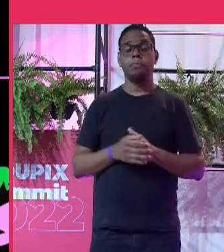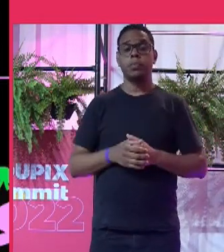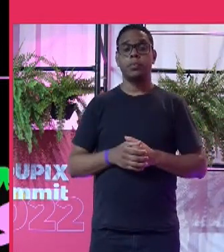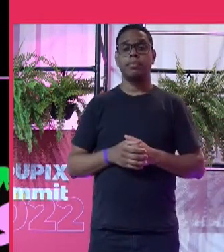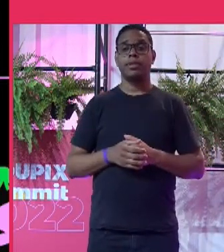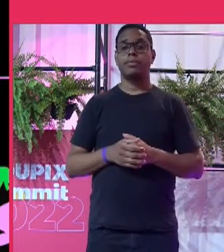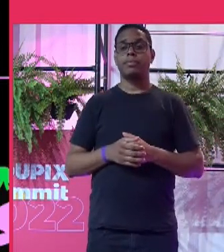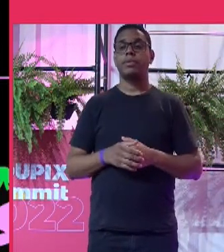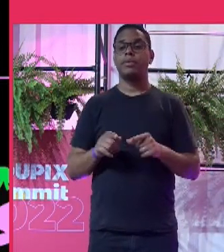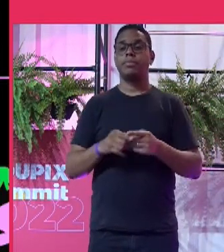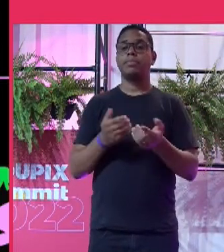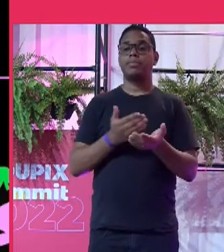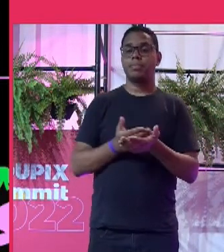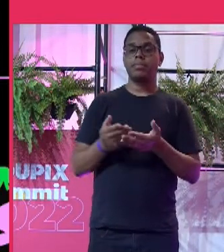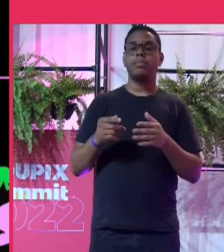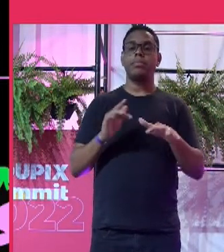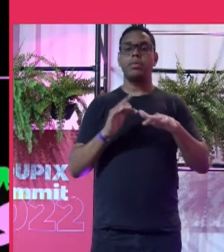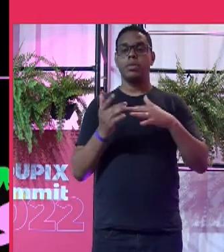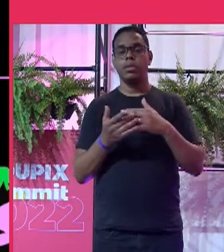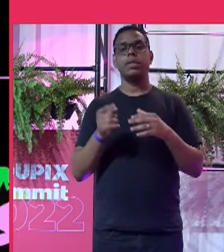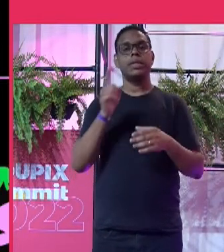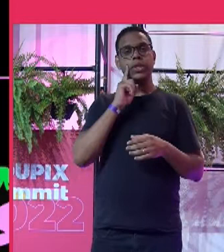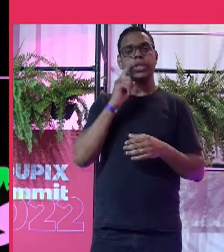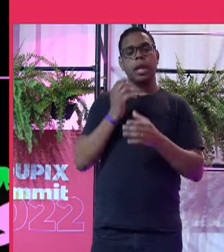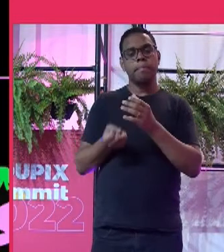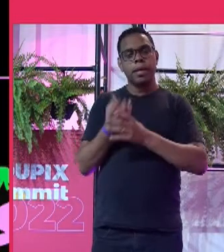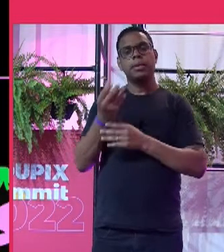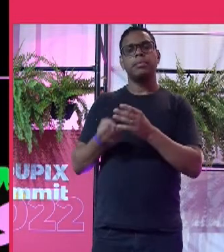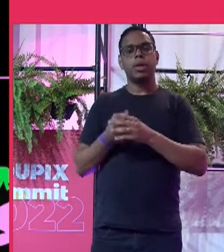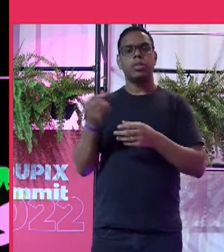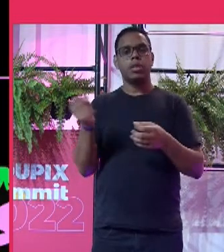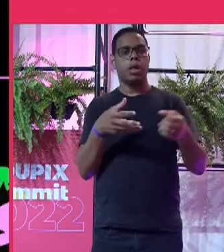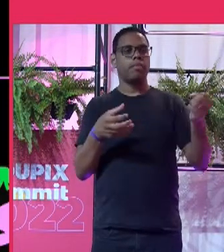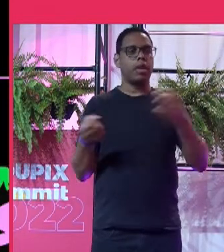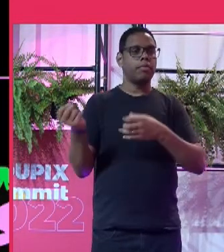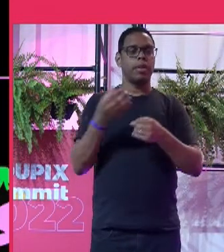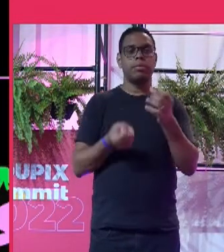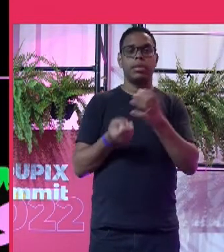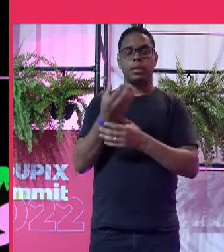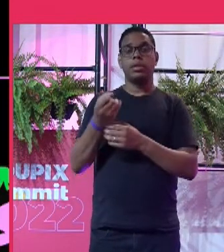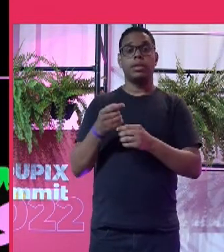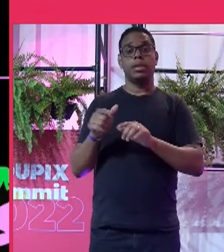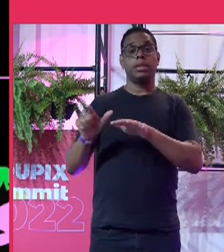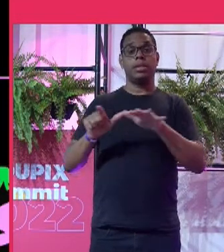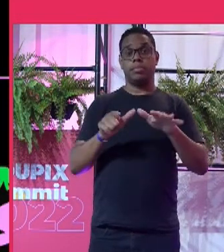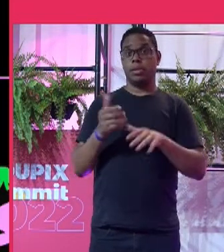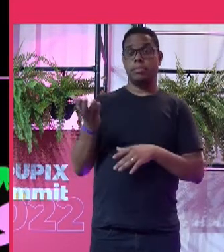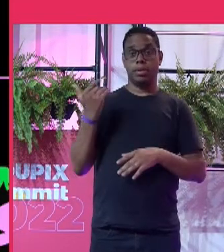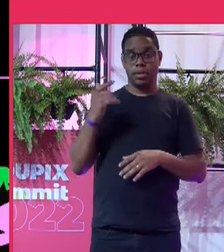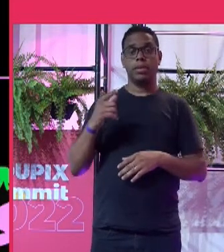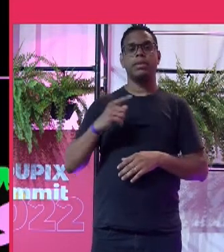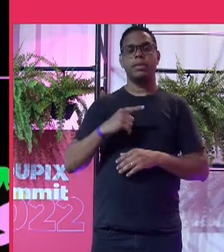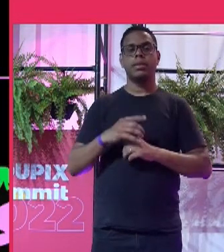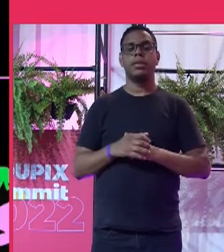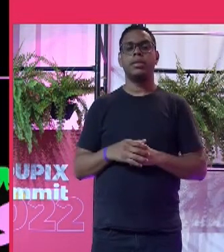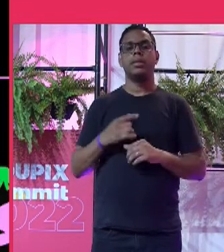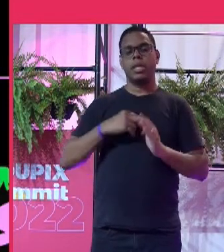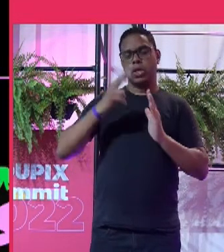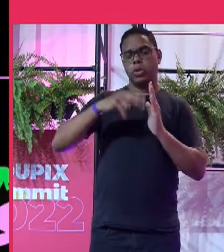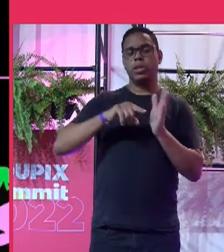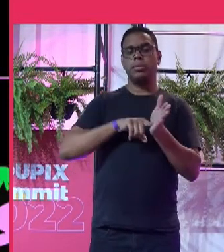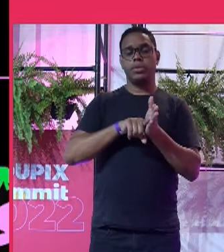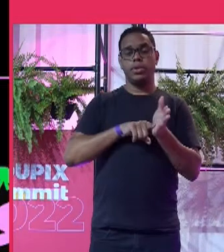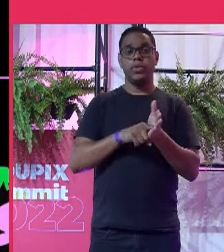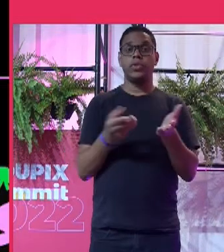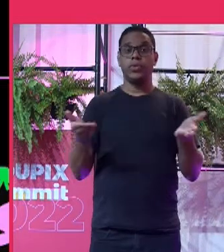e que começam com redes sociais dia após dia, surgem novas outras. Aliás, semana passada, eu estava lendo uma pesquisa que